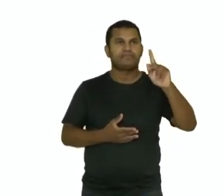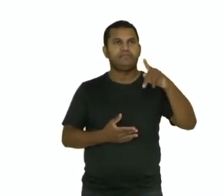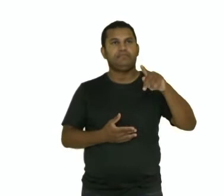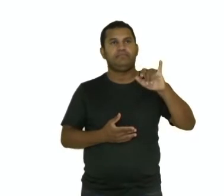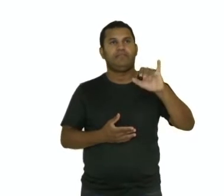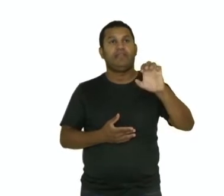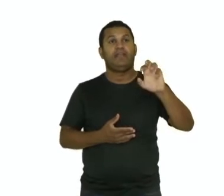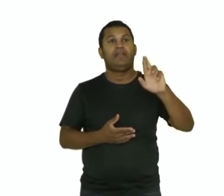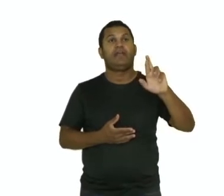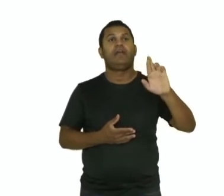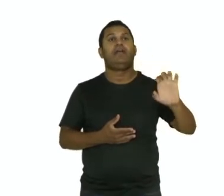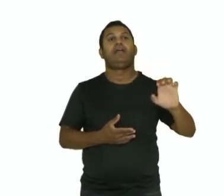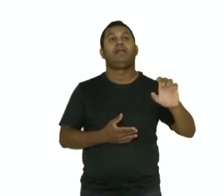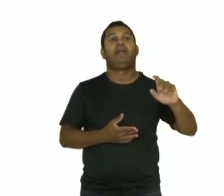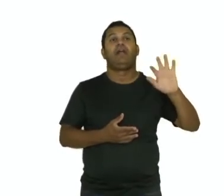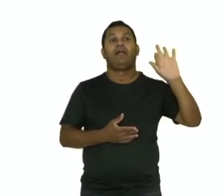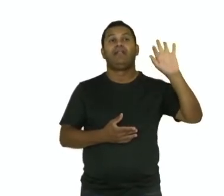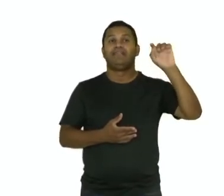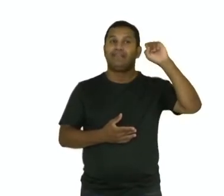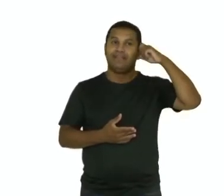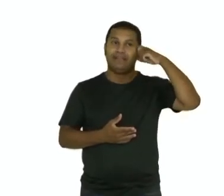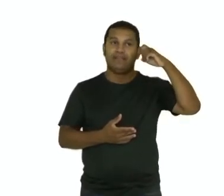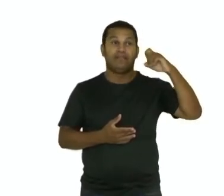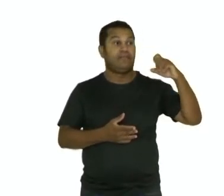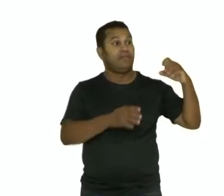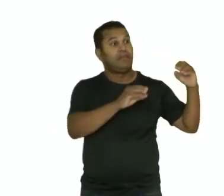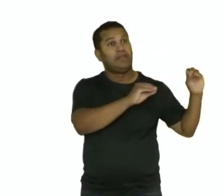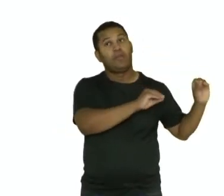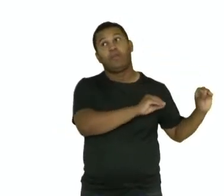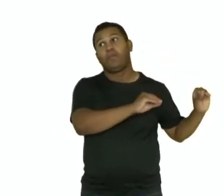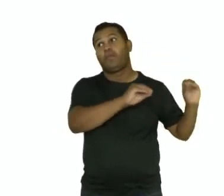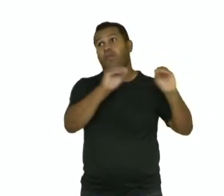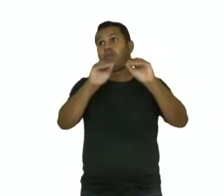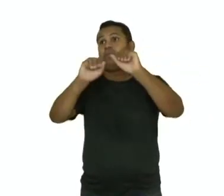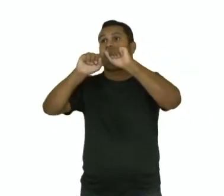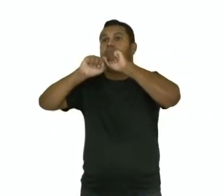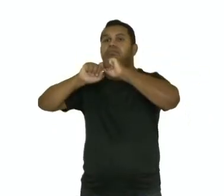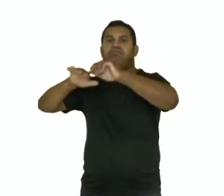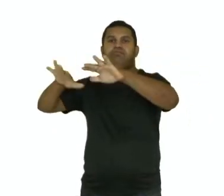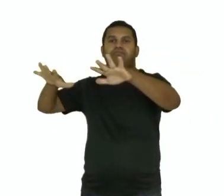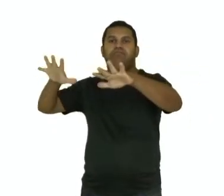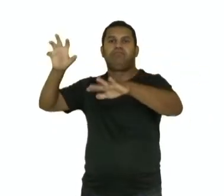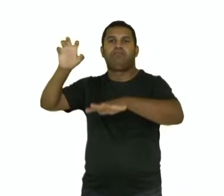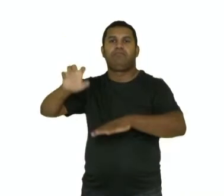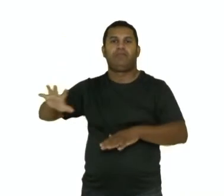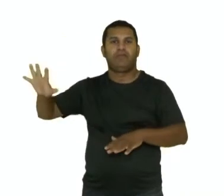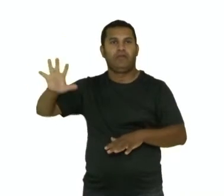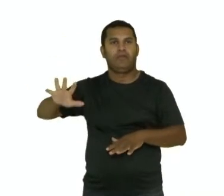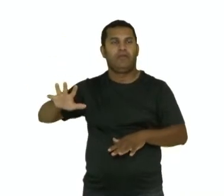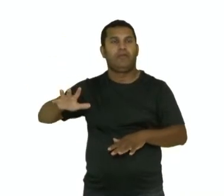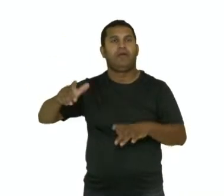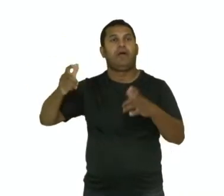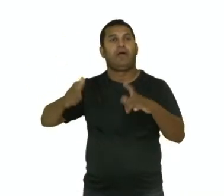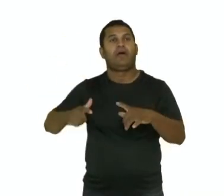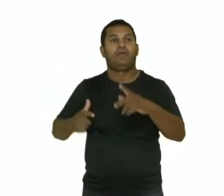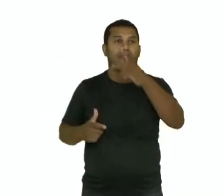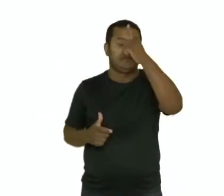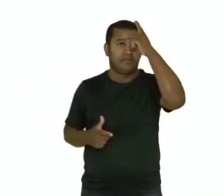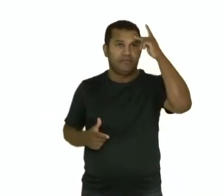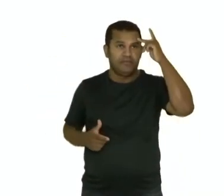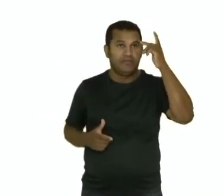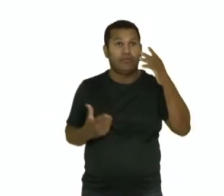o cha-cha-cha das danças de salão. Já nos anos 60, vem o estilo internacional para as